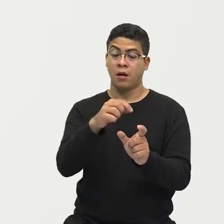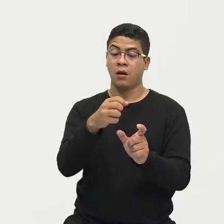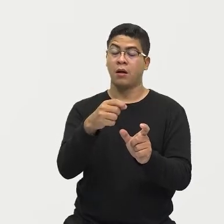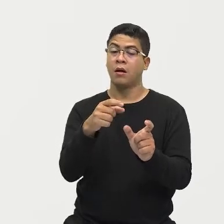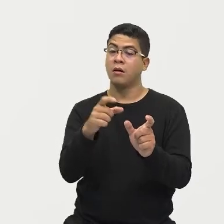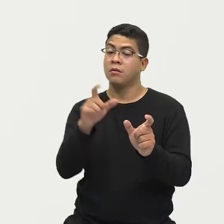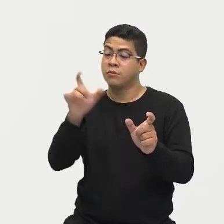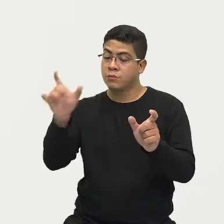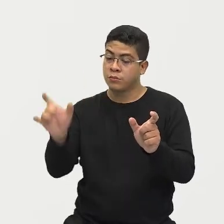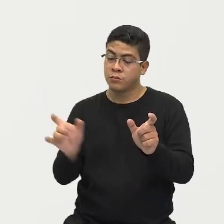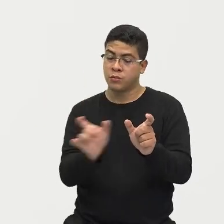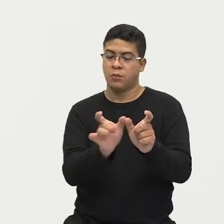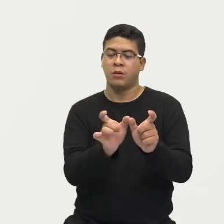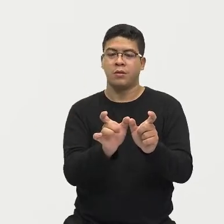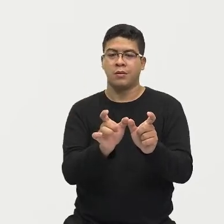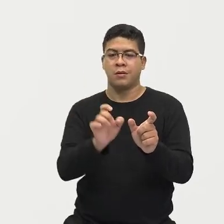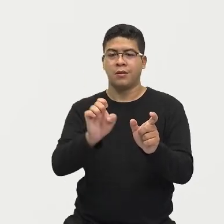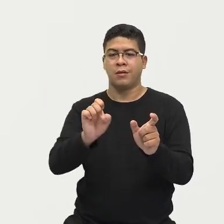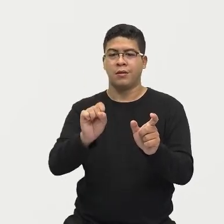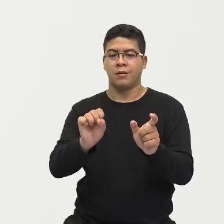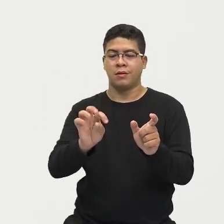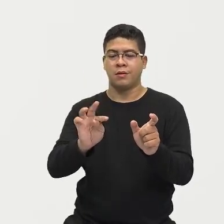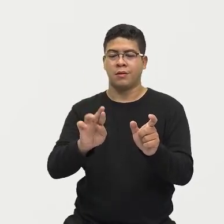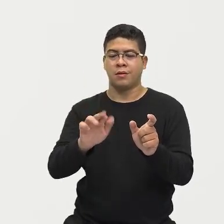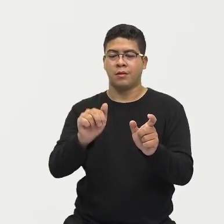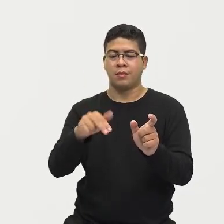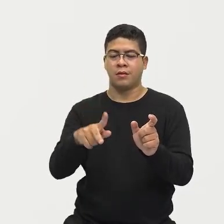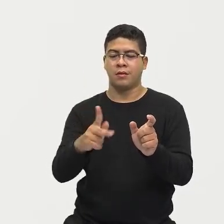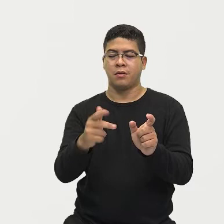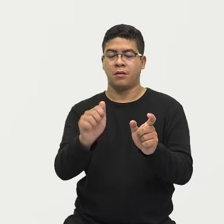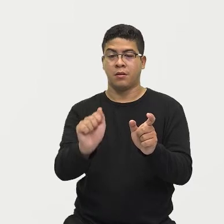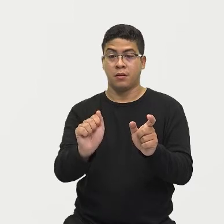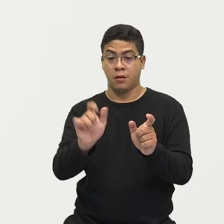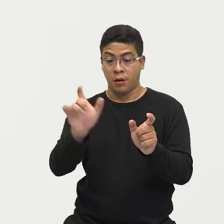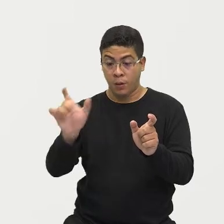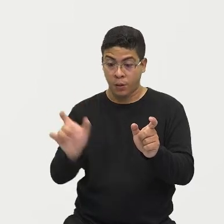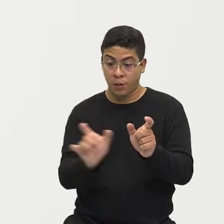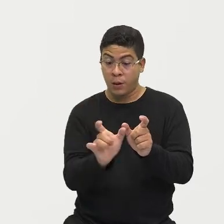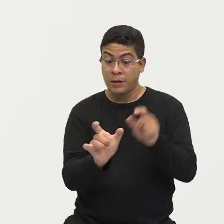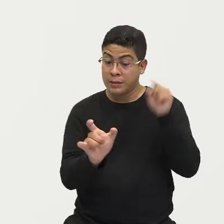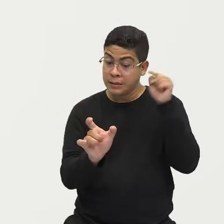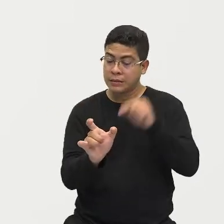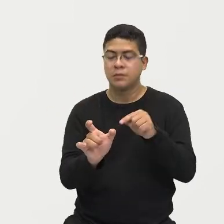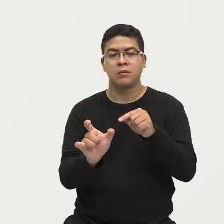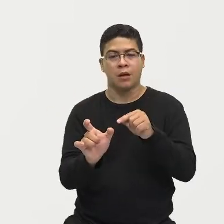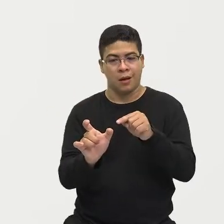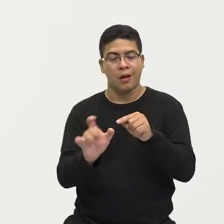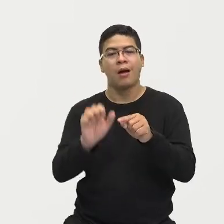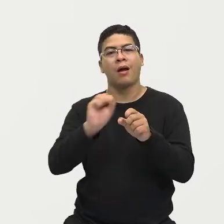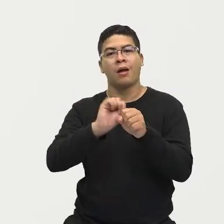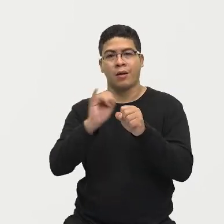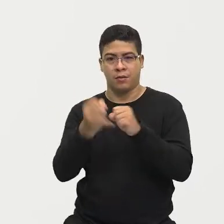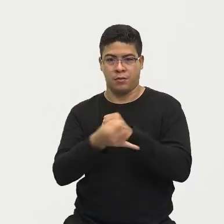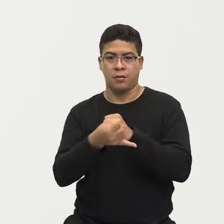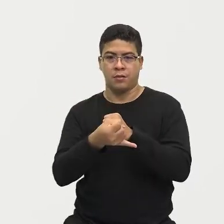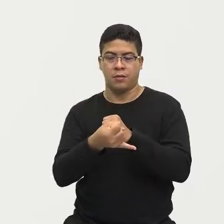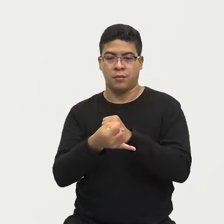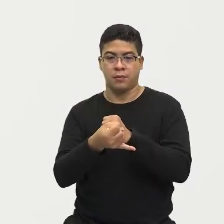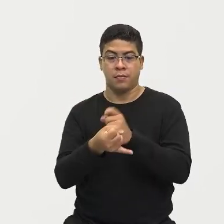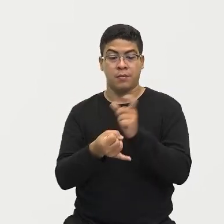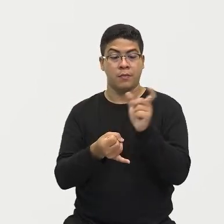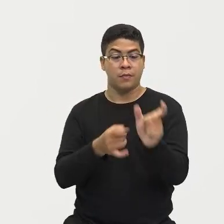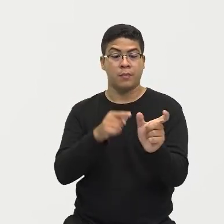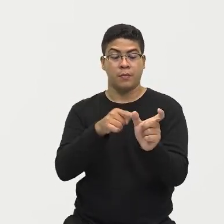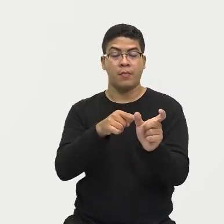estranha aqui é uma característica, é um adjetivo. E pessoa é um